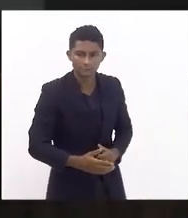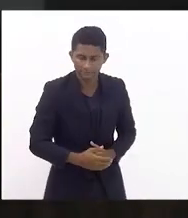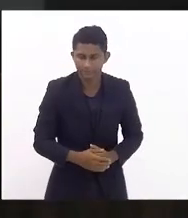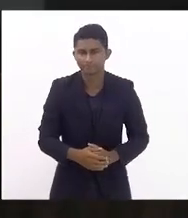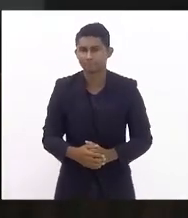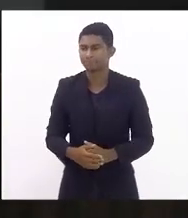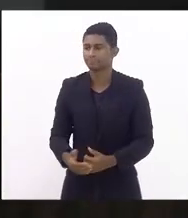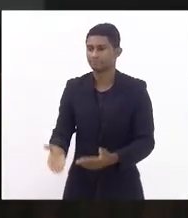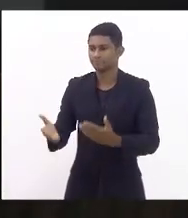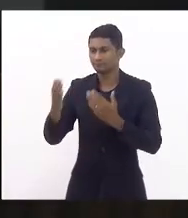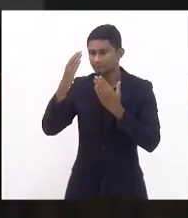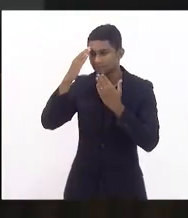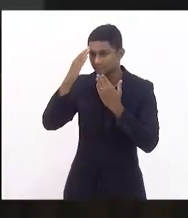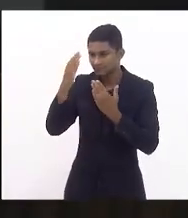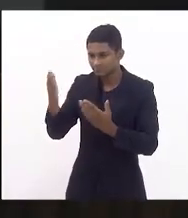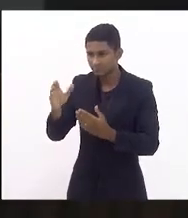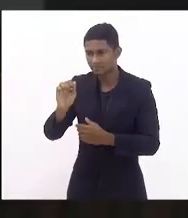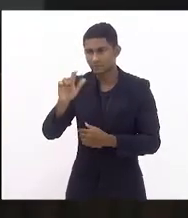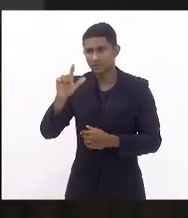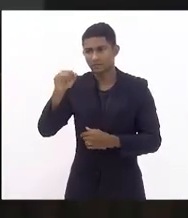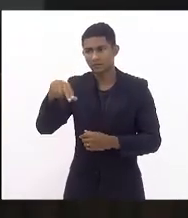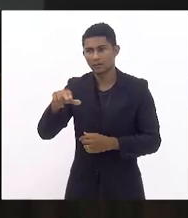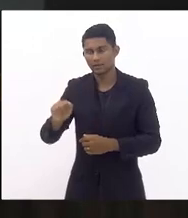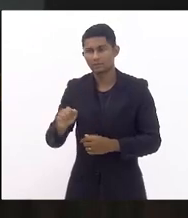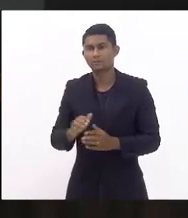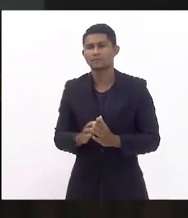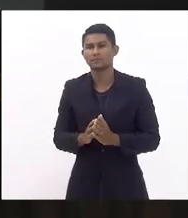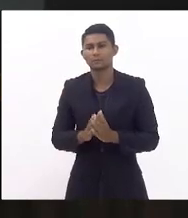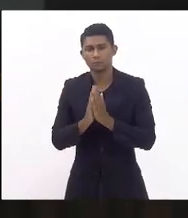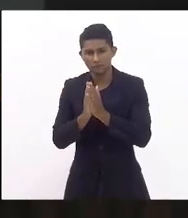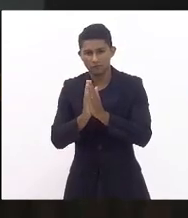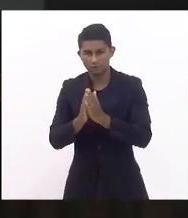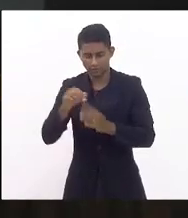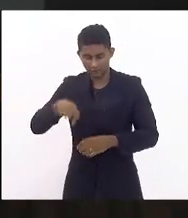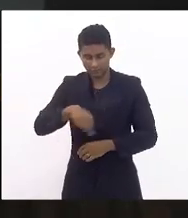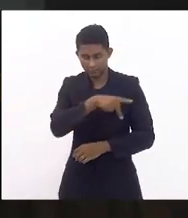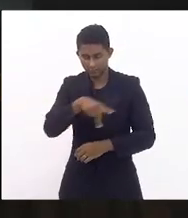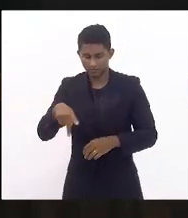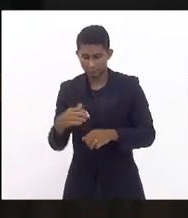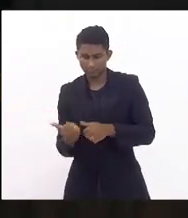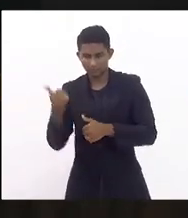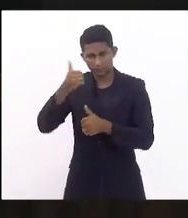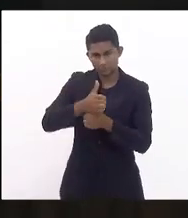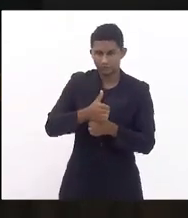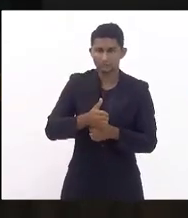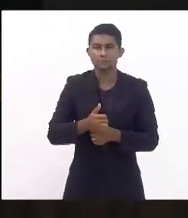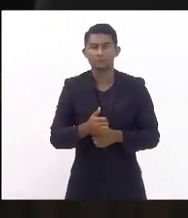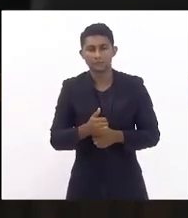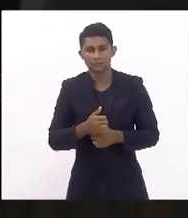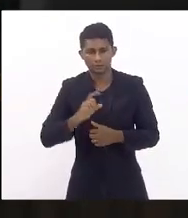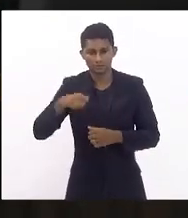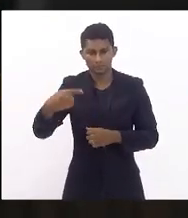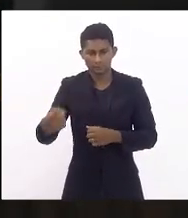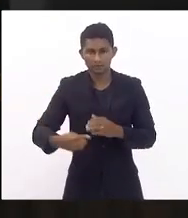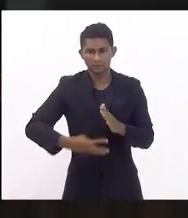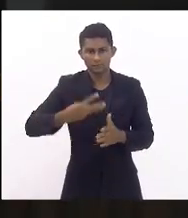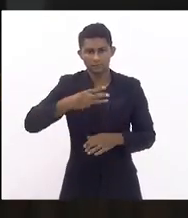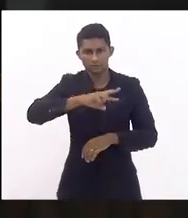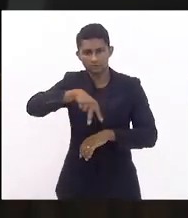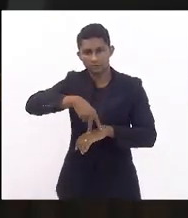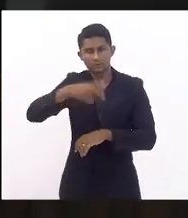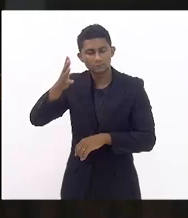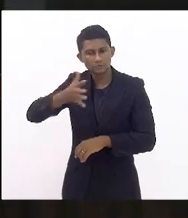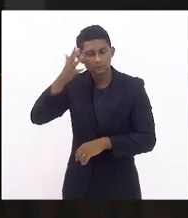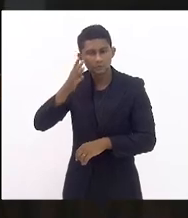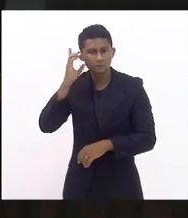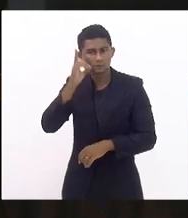Agradecendo à deputada Alana Passos, pedindo a ela que presida o expediente final. Próximo orador inscrito é o nobre deputado